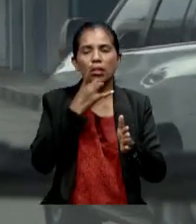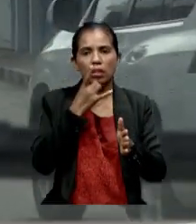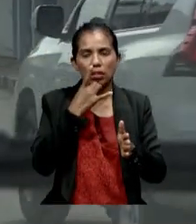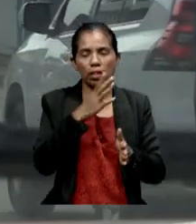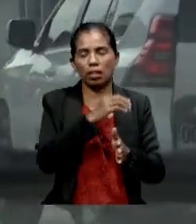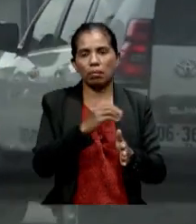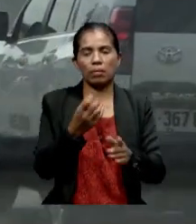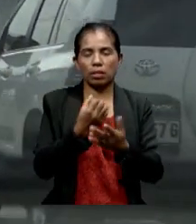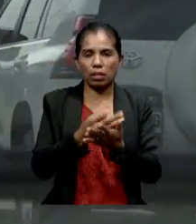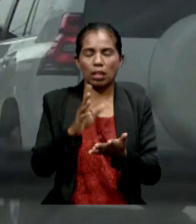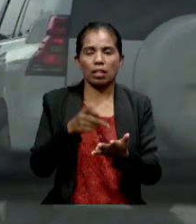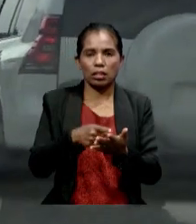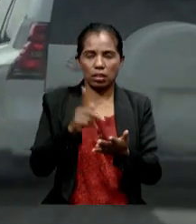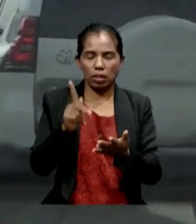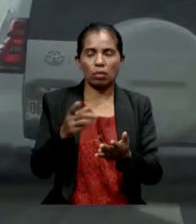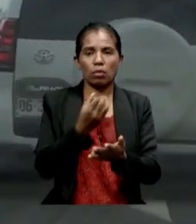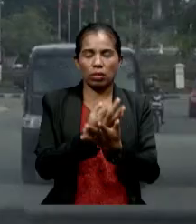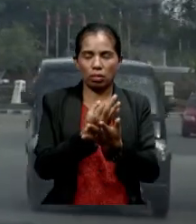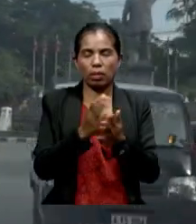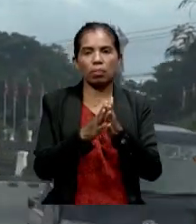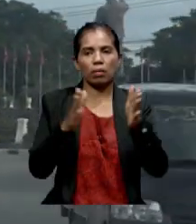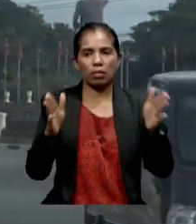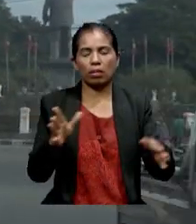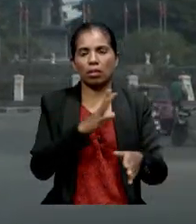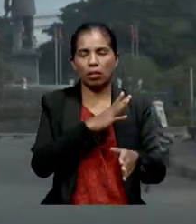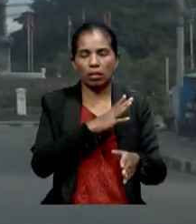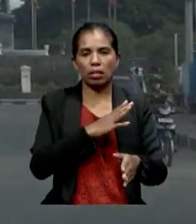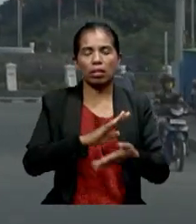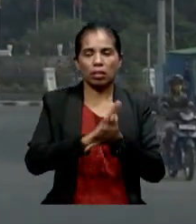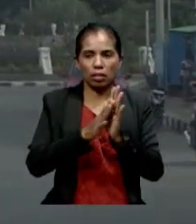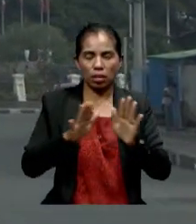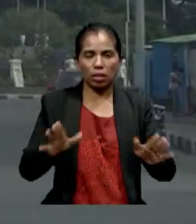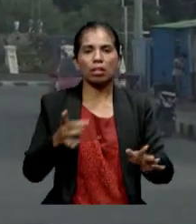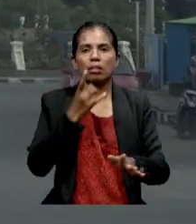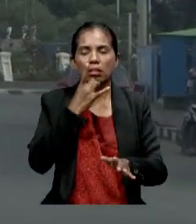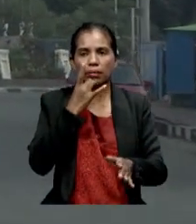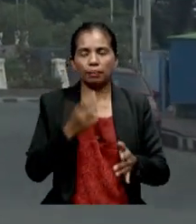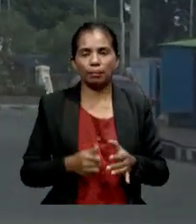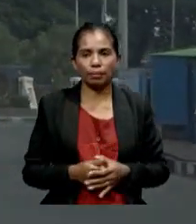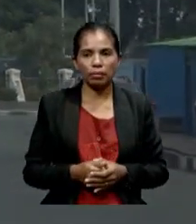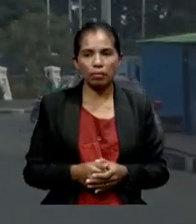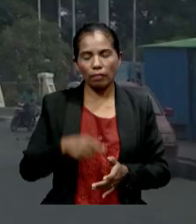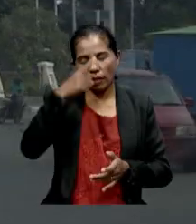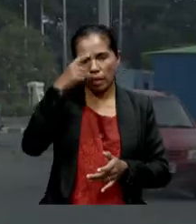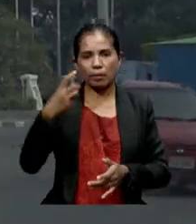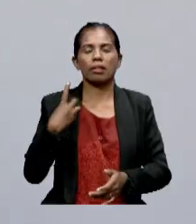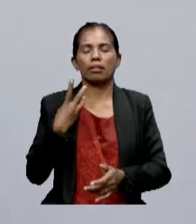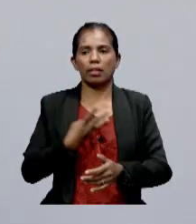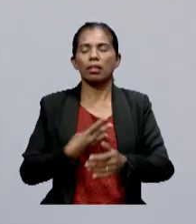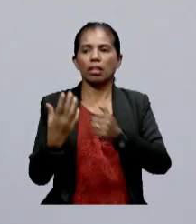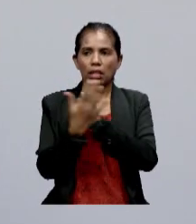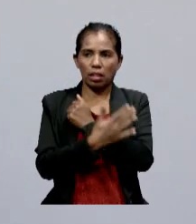eletricidade, também investimento bot, depende mais da estabilidade e eletricidade. Tamba itene nação